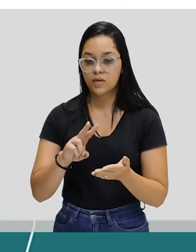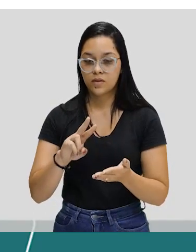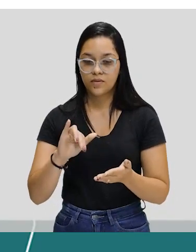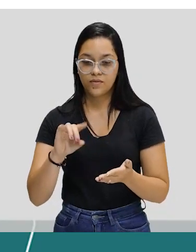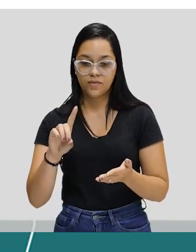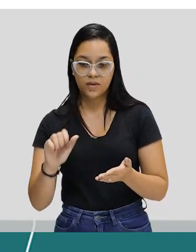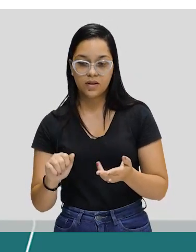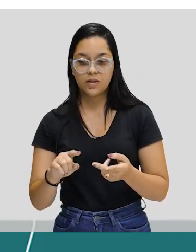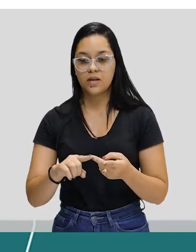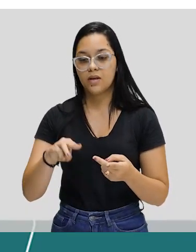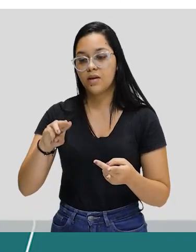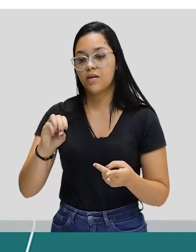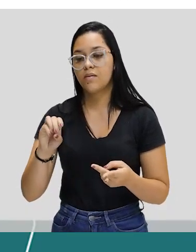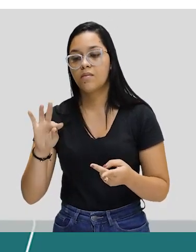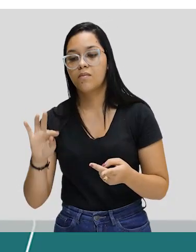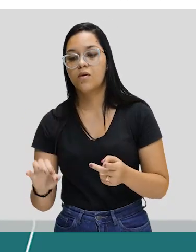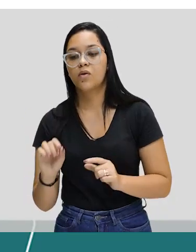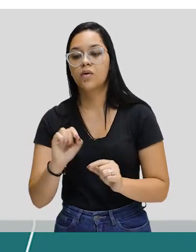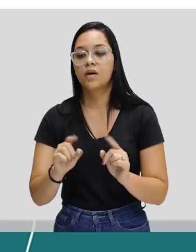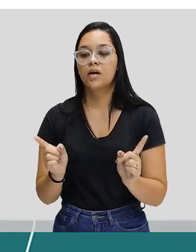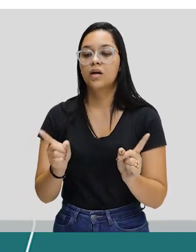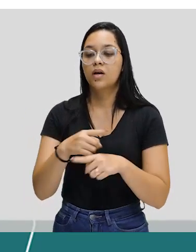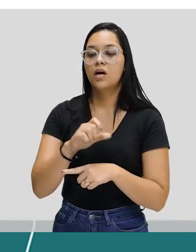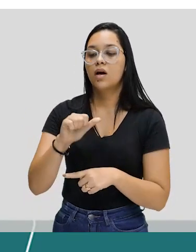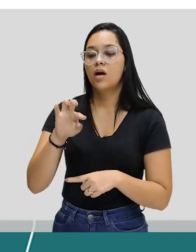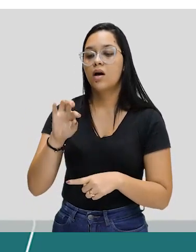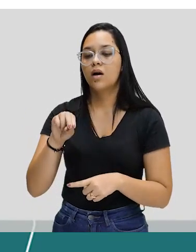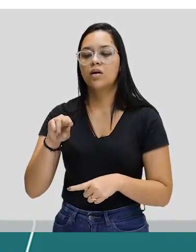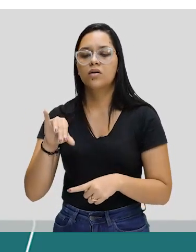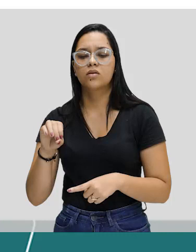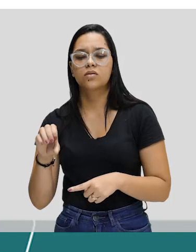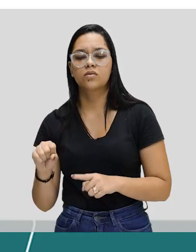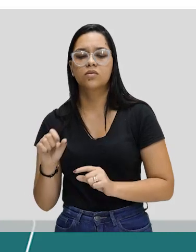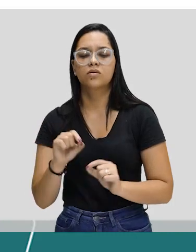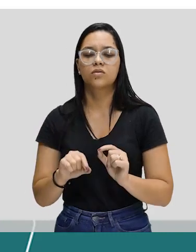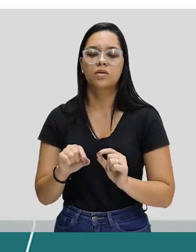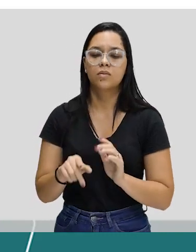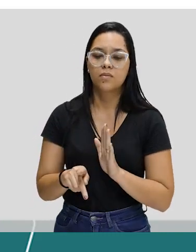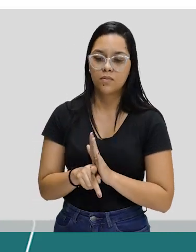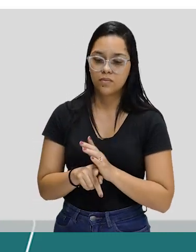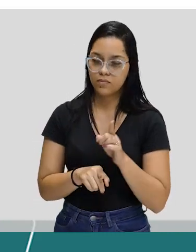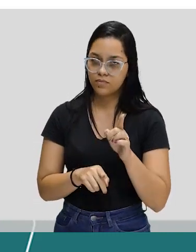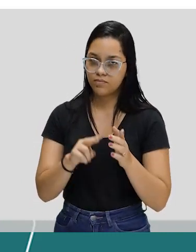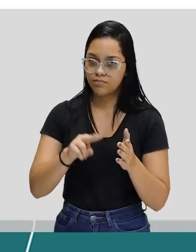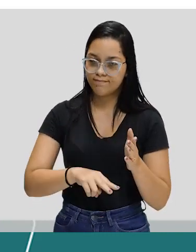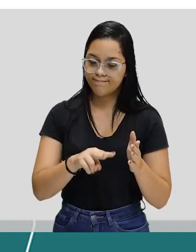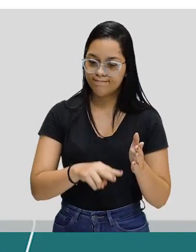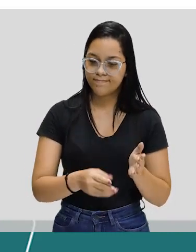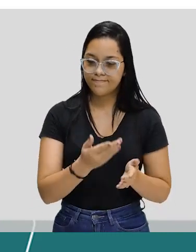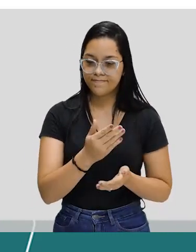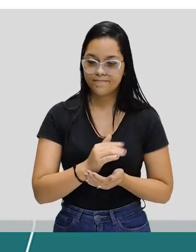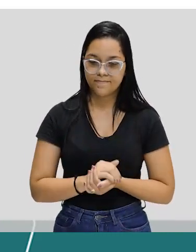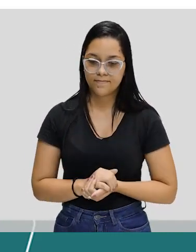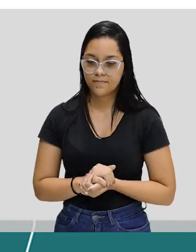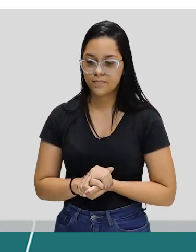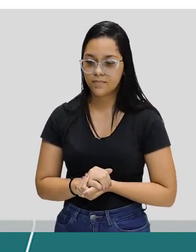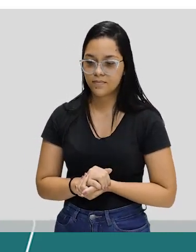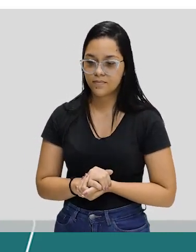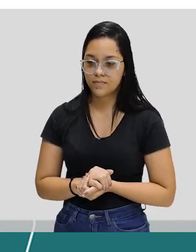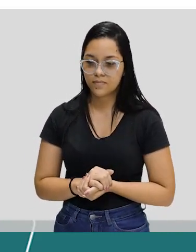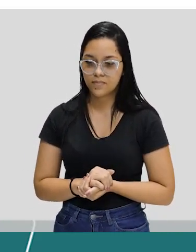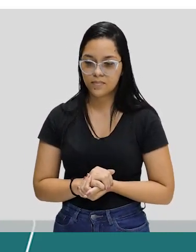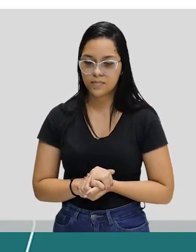e morte, sendo antônimos, contribuem para o desfecho paradoxal expresso nos 2